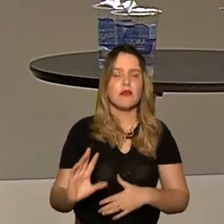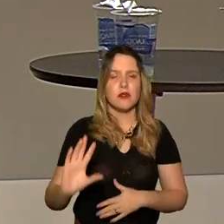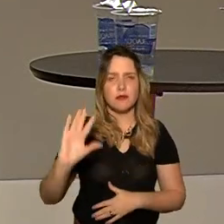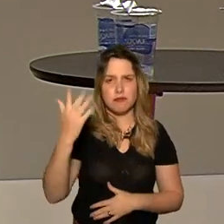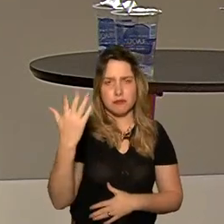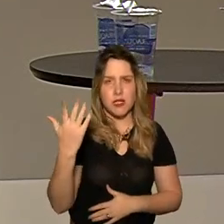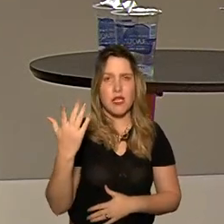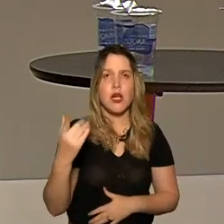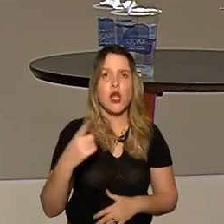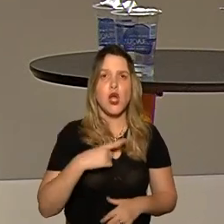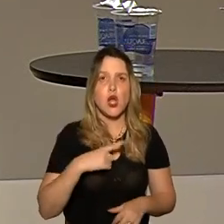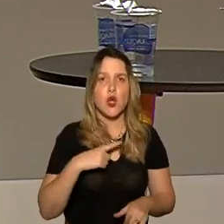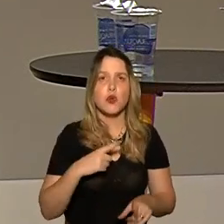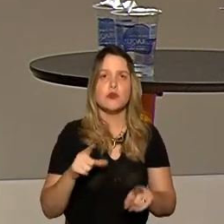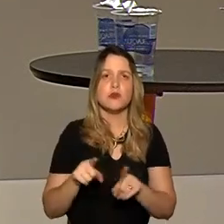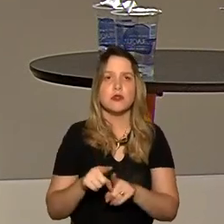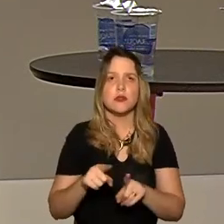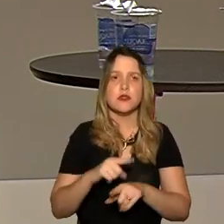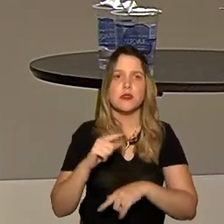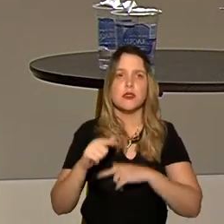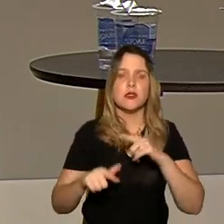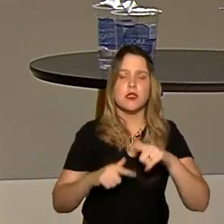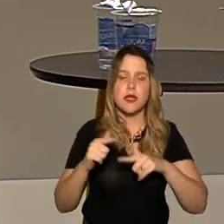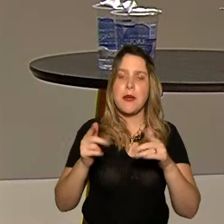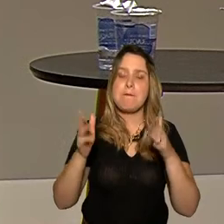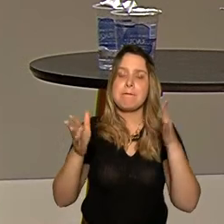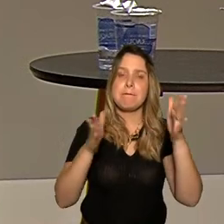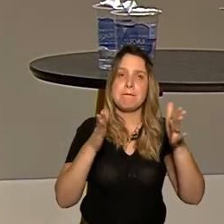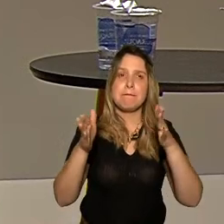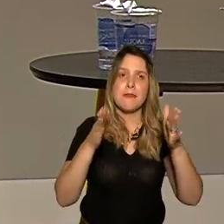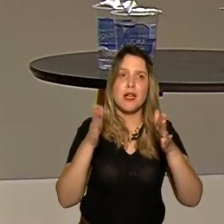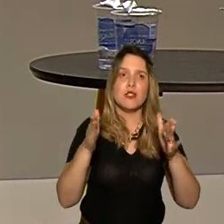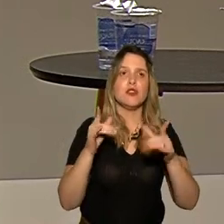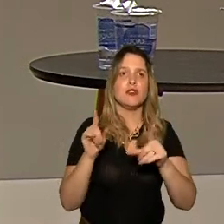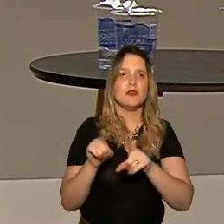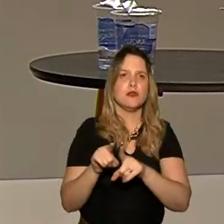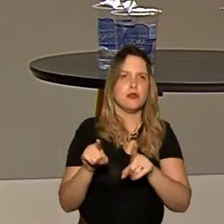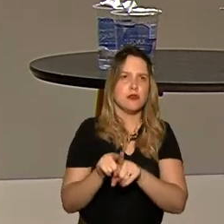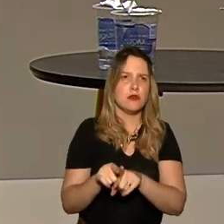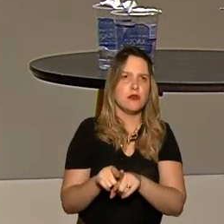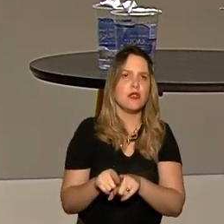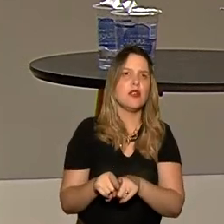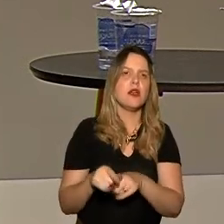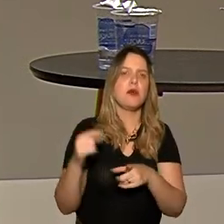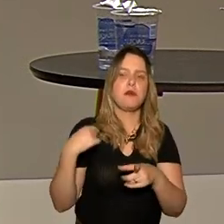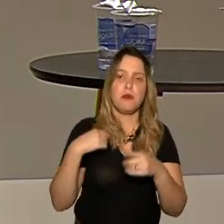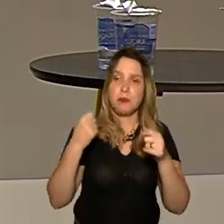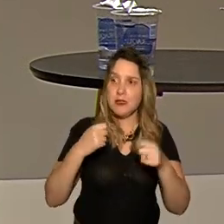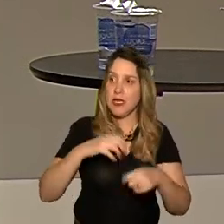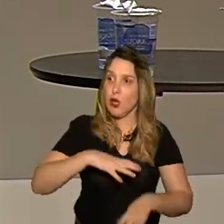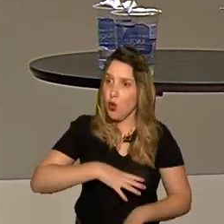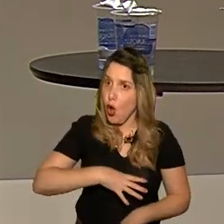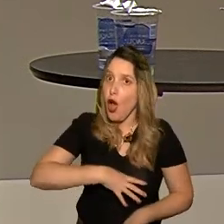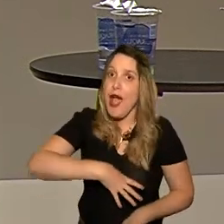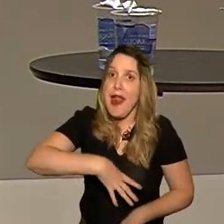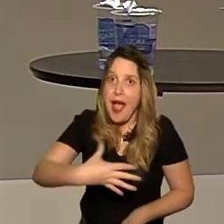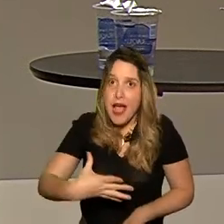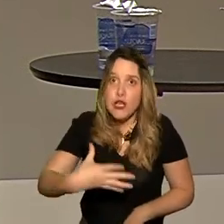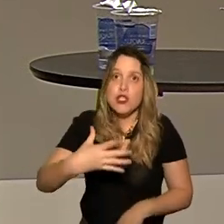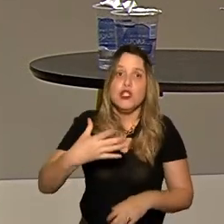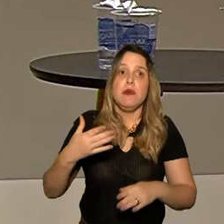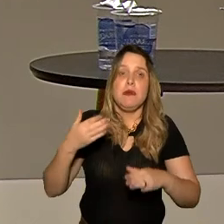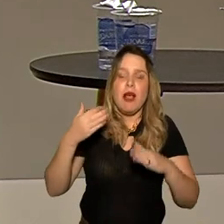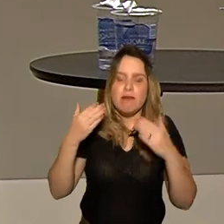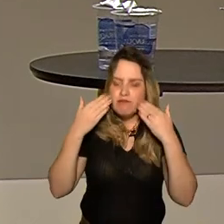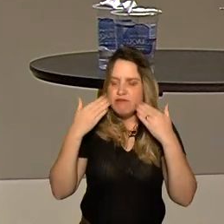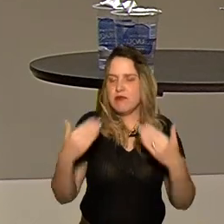que trabalhos possam ser desenvolvidos a partir do que foi vivenciado de modo que as ancoragens aconteçam a ponto da pessoa